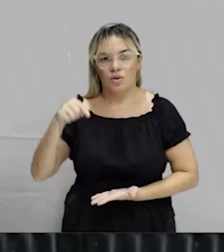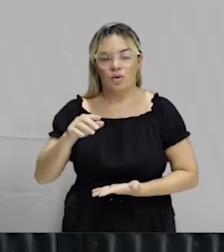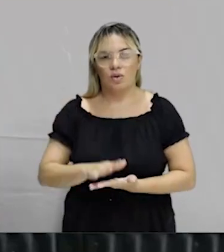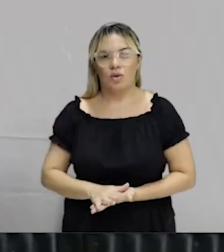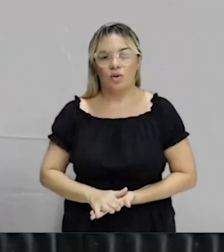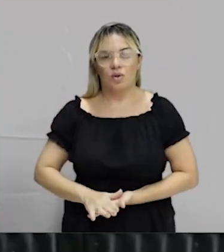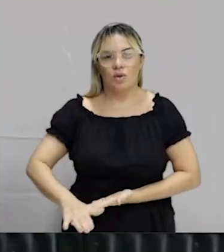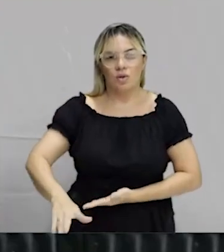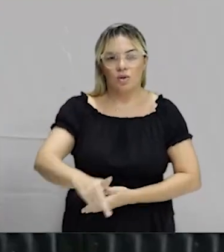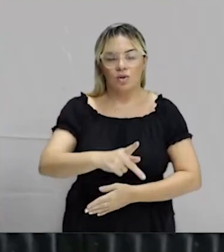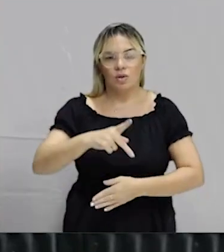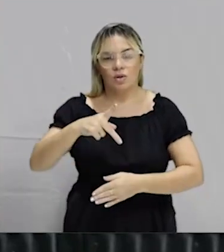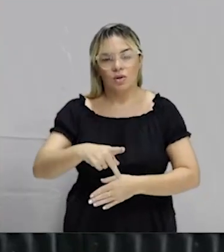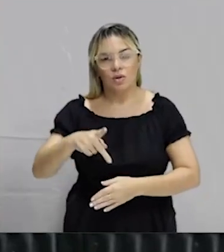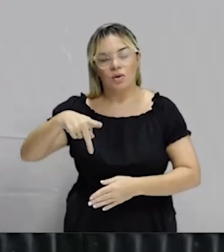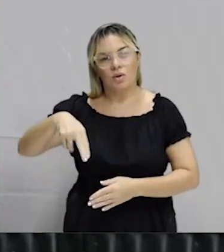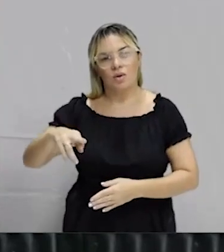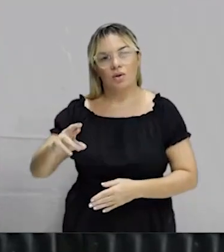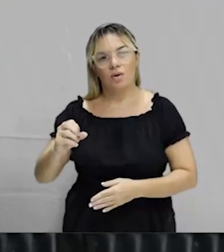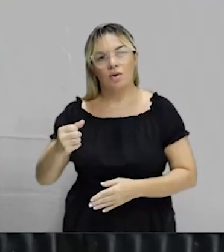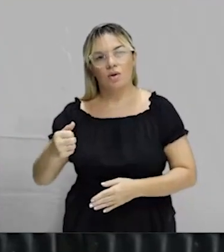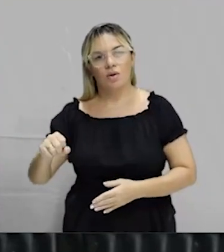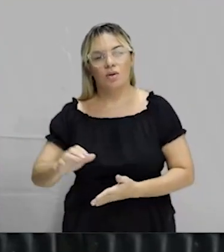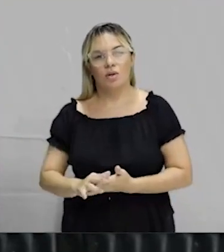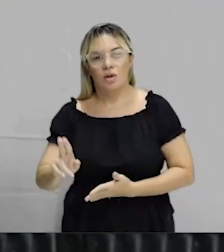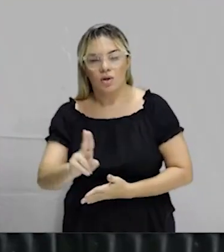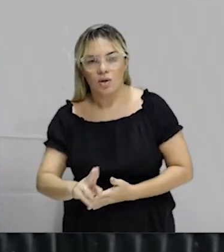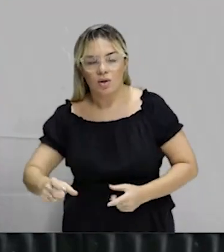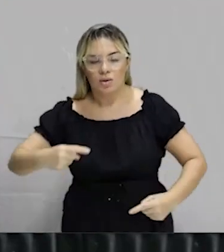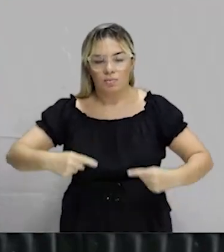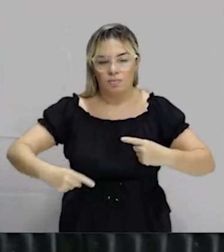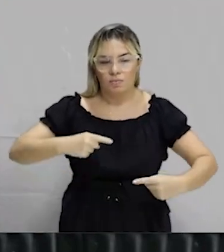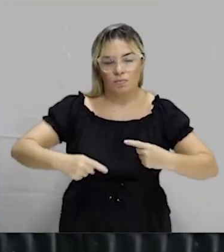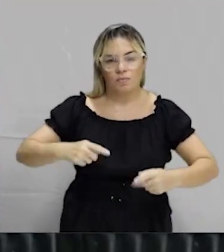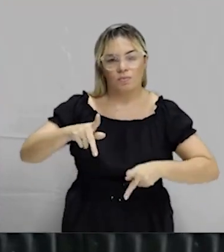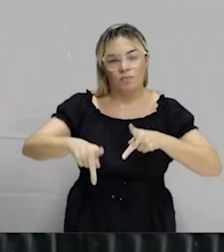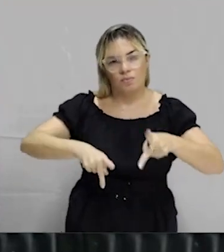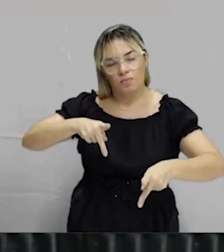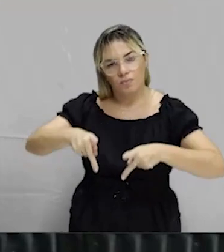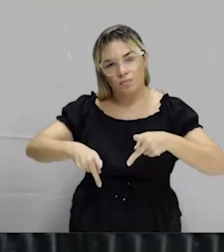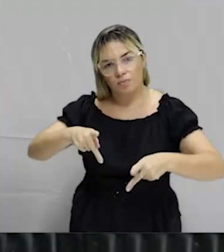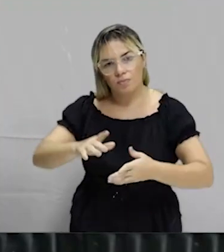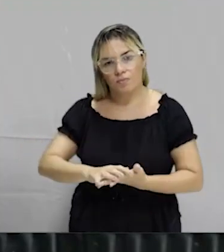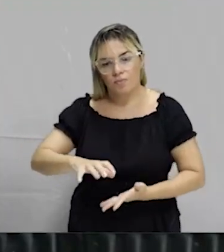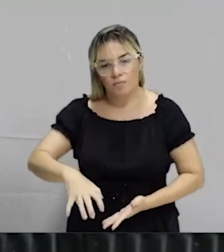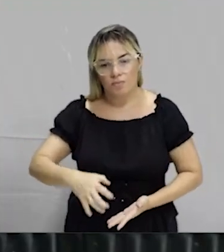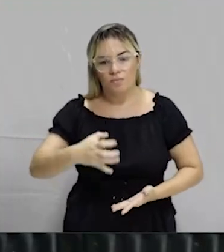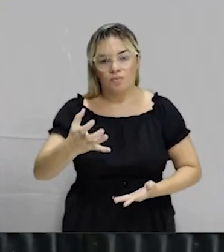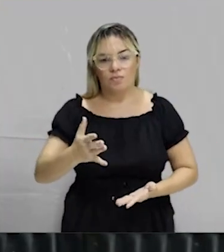persa, ou seja, a unidade política que esses povos vão ocorrer,